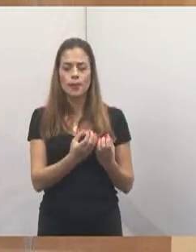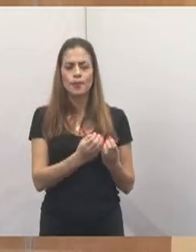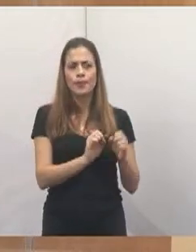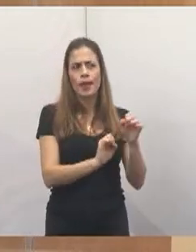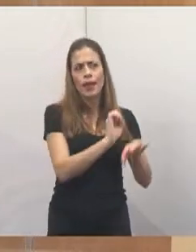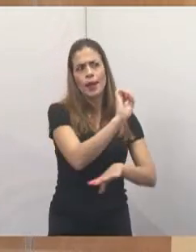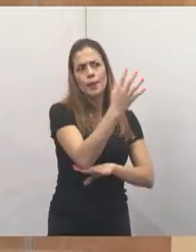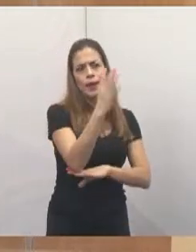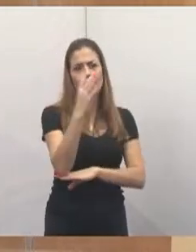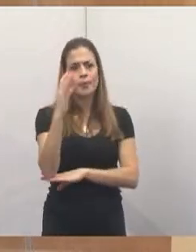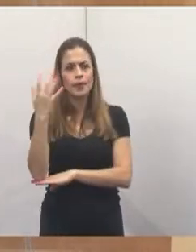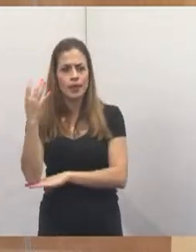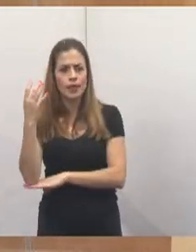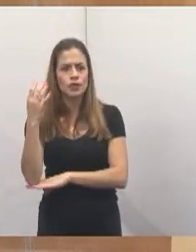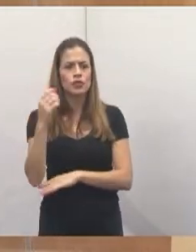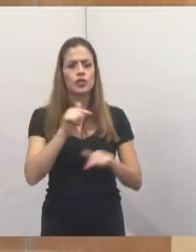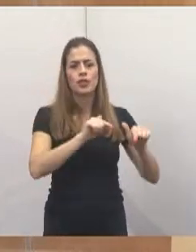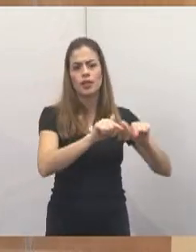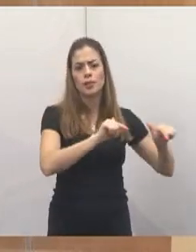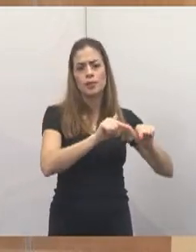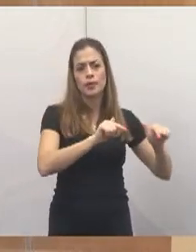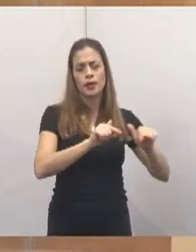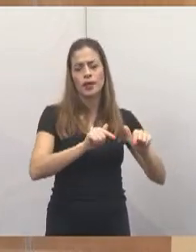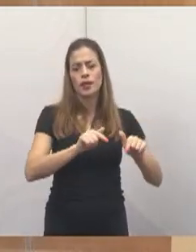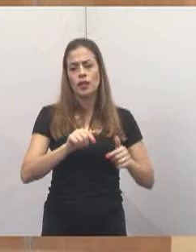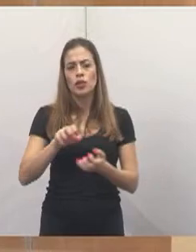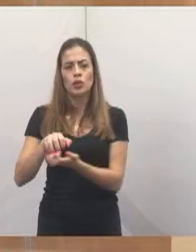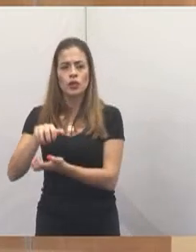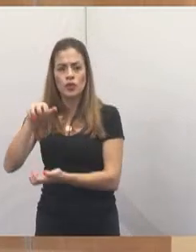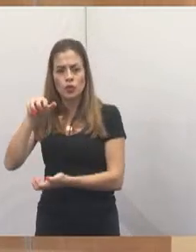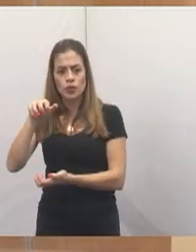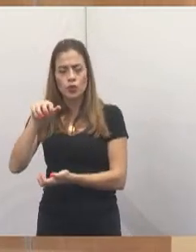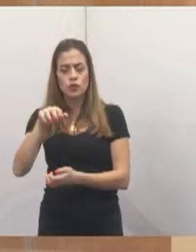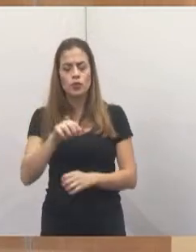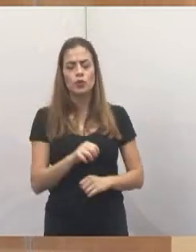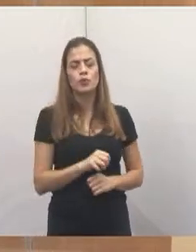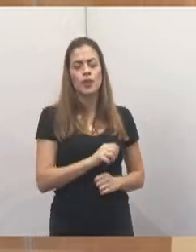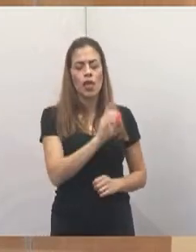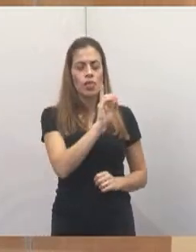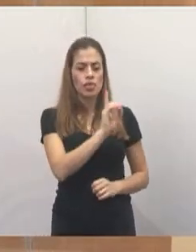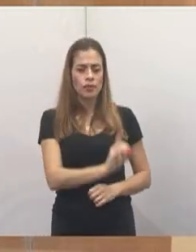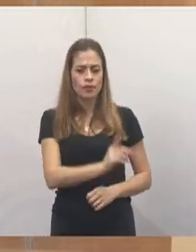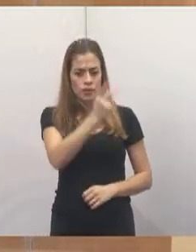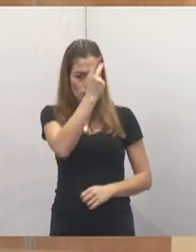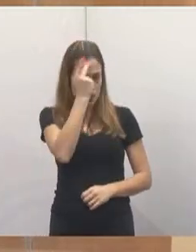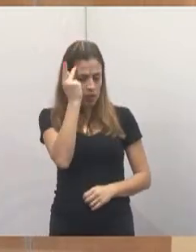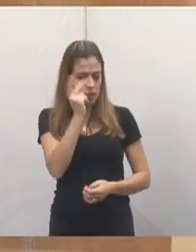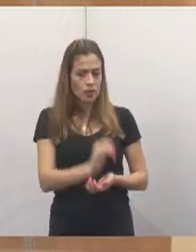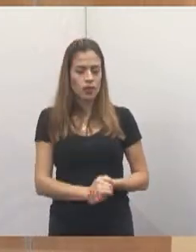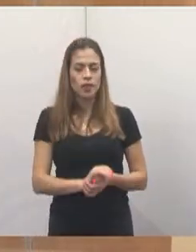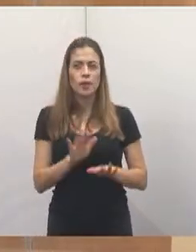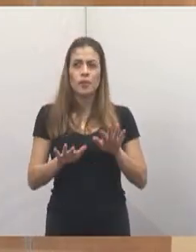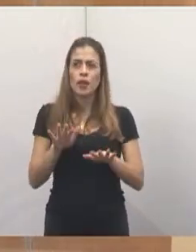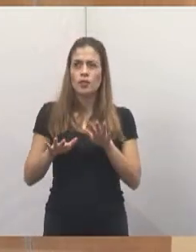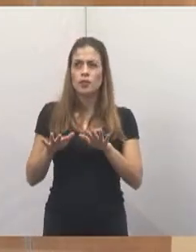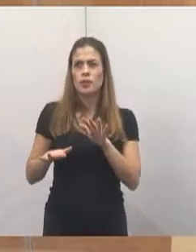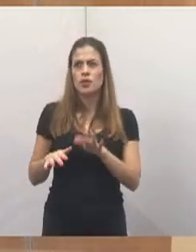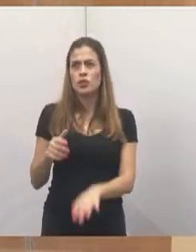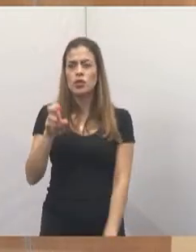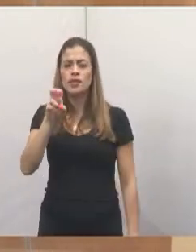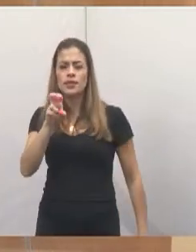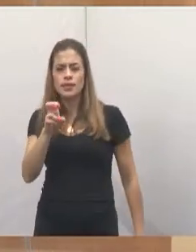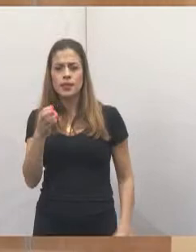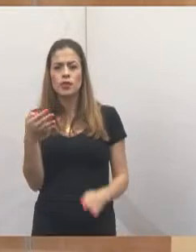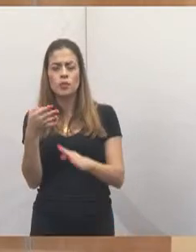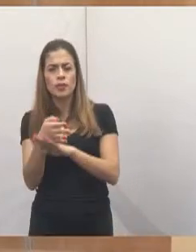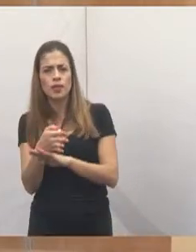ambiente, trabalho, idoso, portador de deficiência, todas as frentes, com a média de 5 membros a 6 membros em cada comissão. Então,